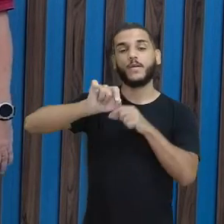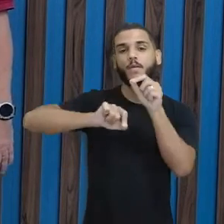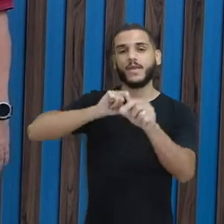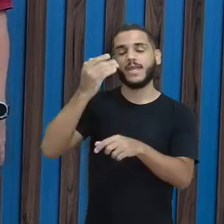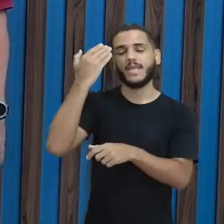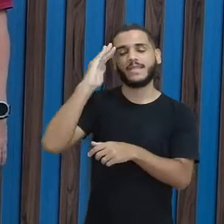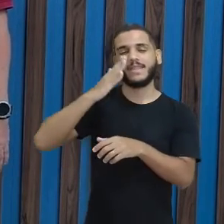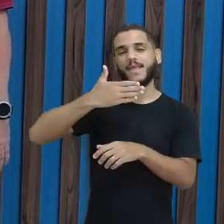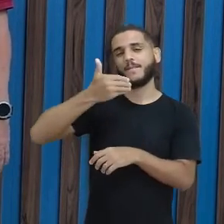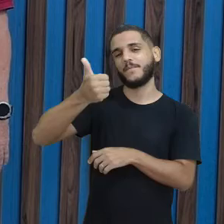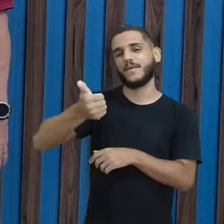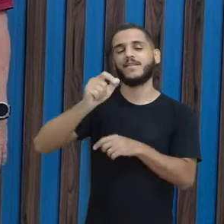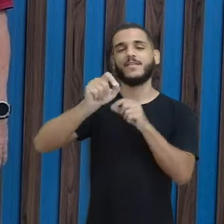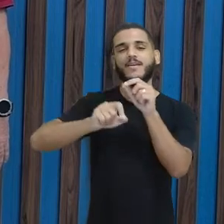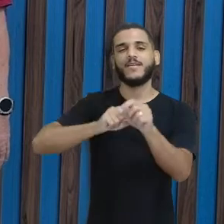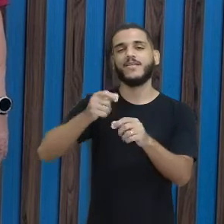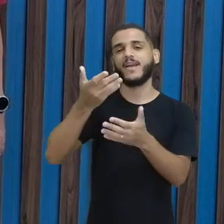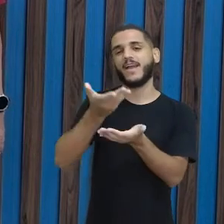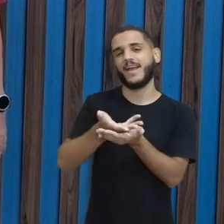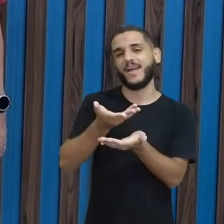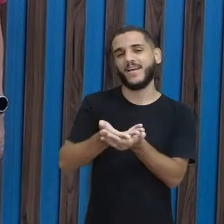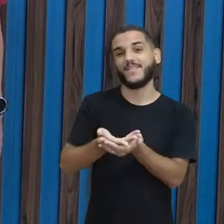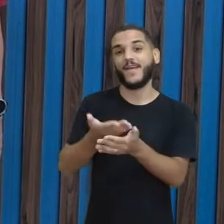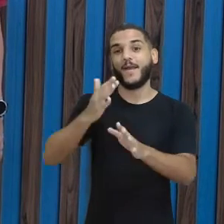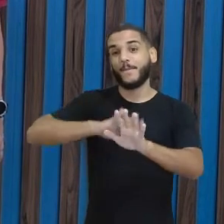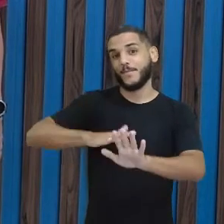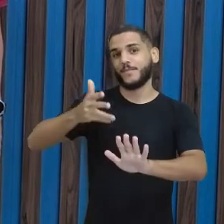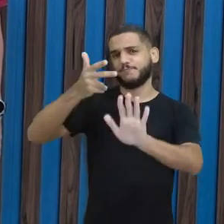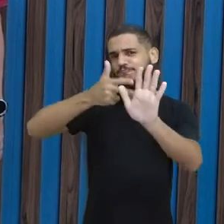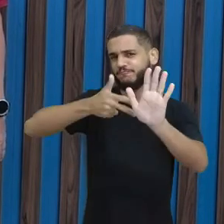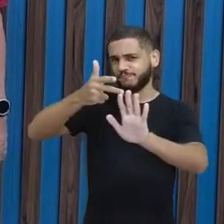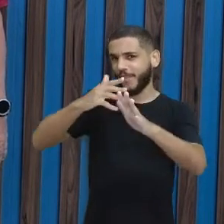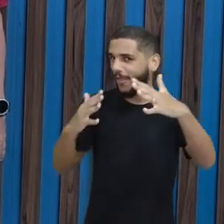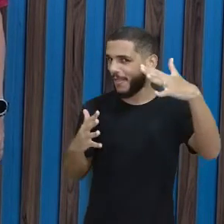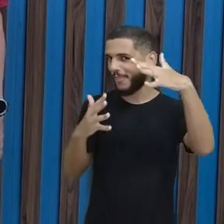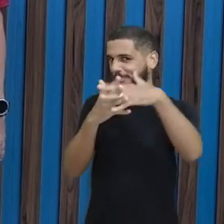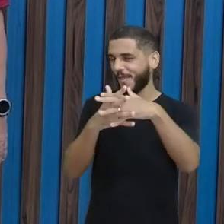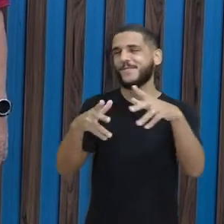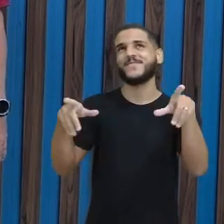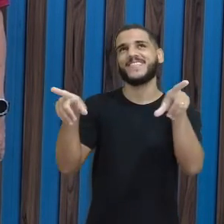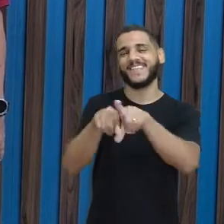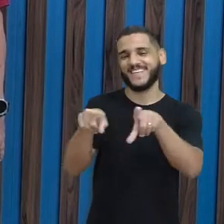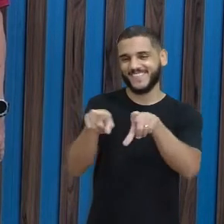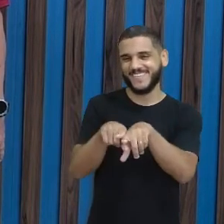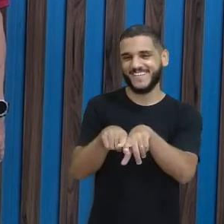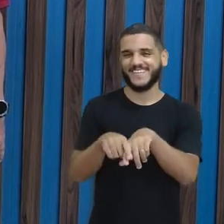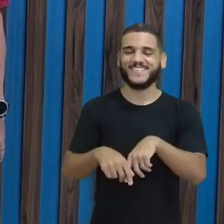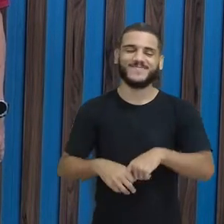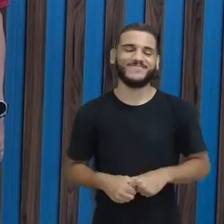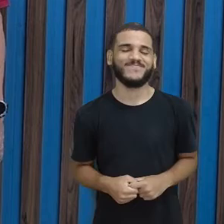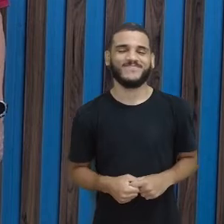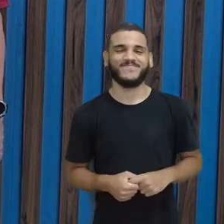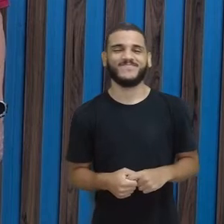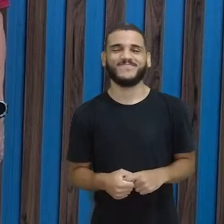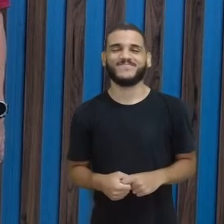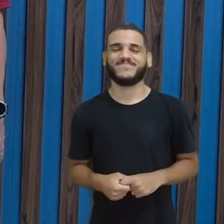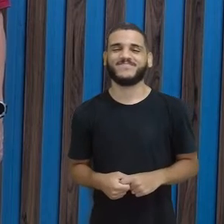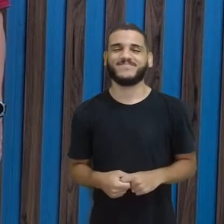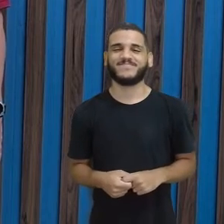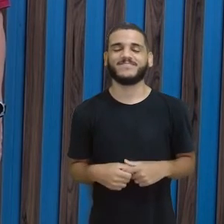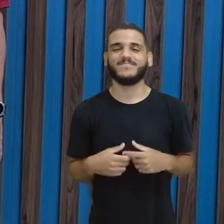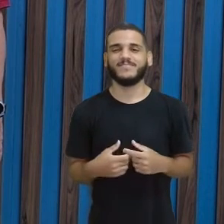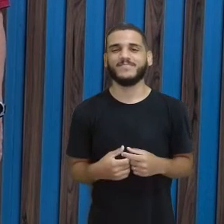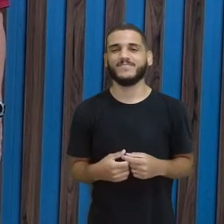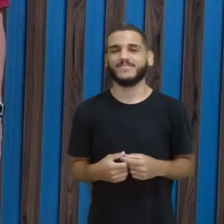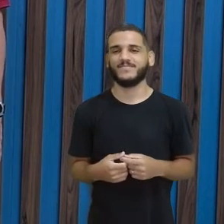entender melhor essa aula, tá certo? Os nossos produtores, show de bola, top das galáxias. Eita, Devinho. E